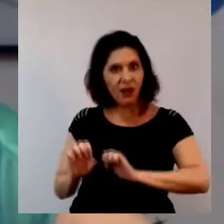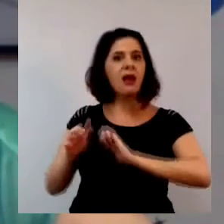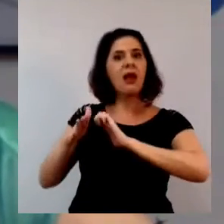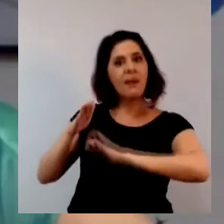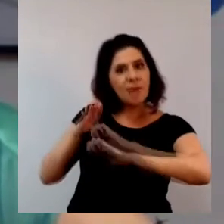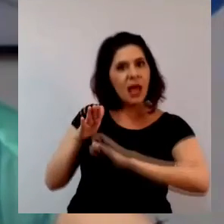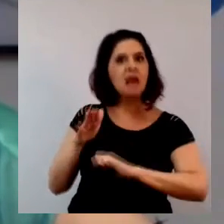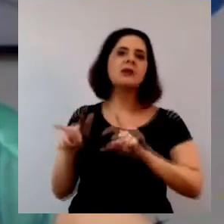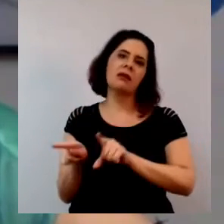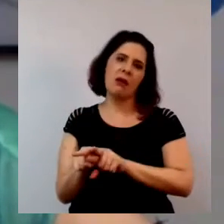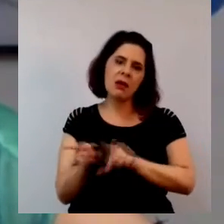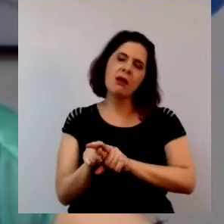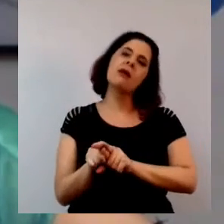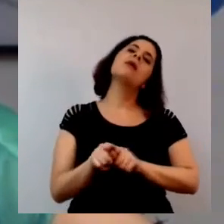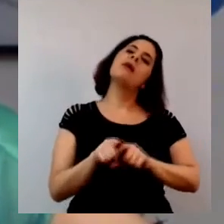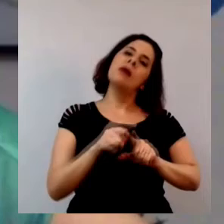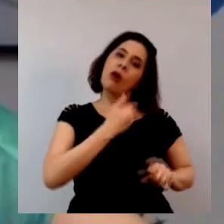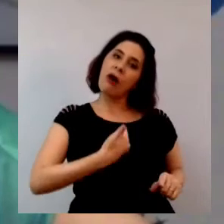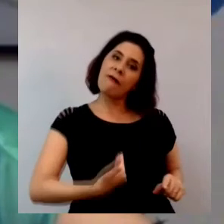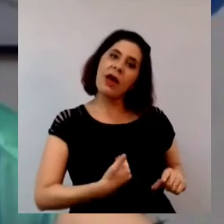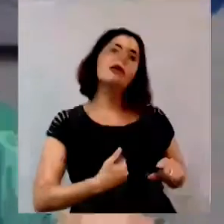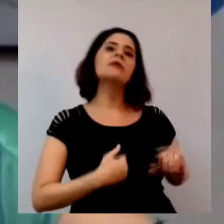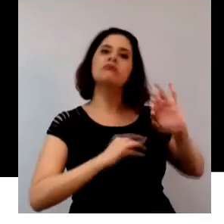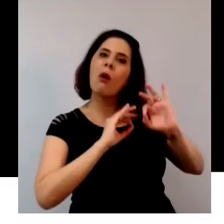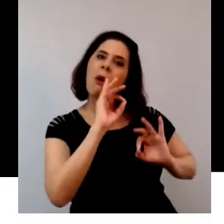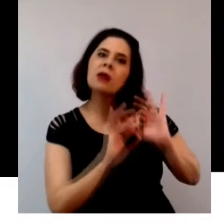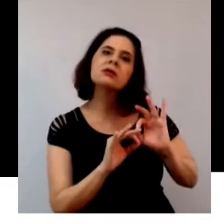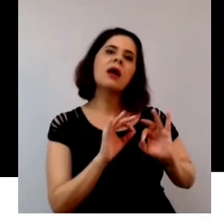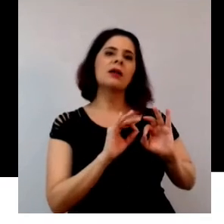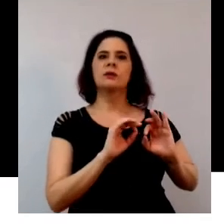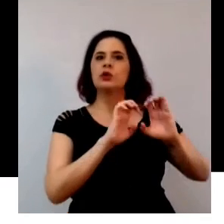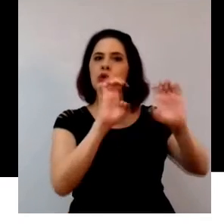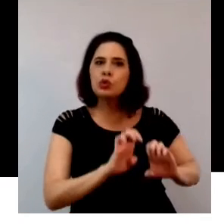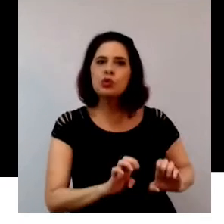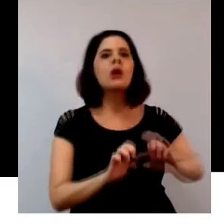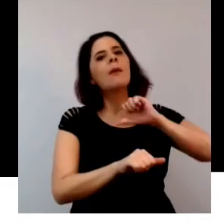governos aí são organizados também.